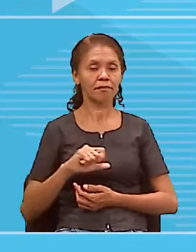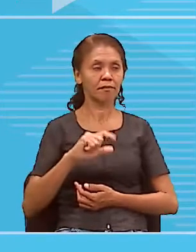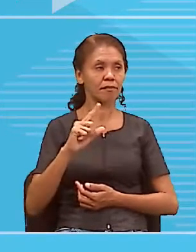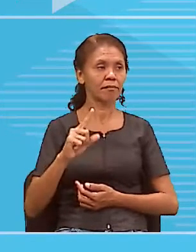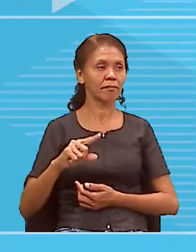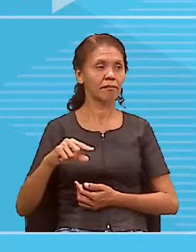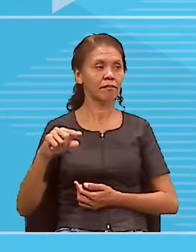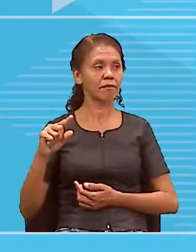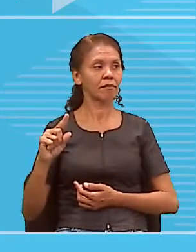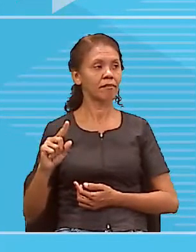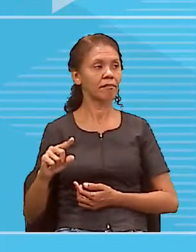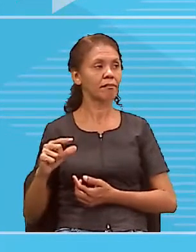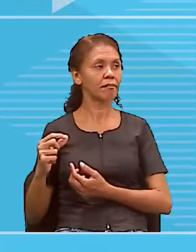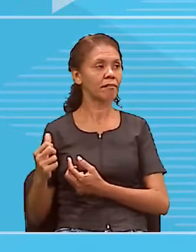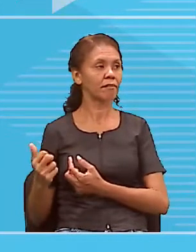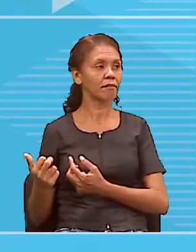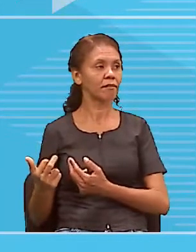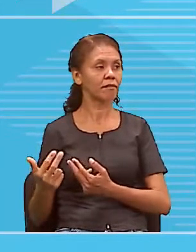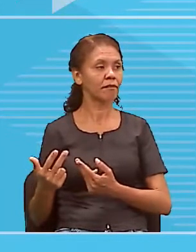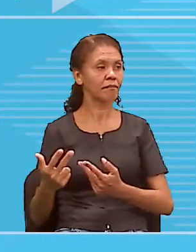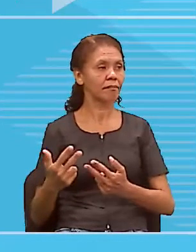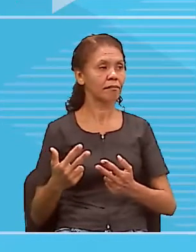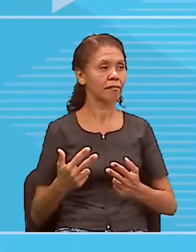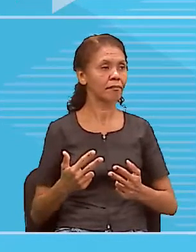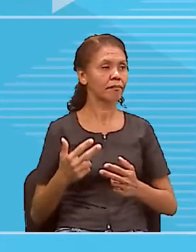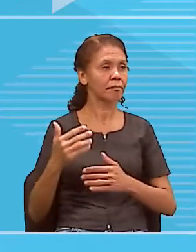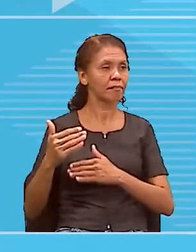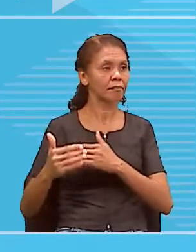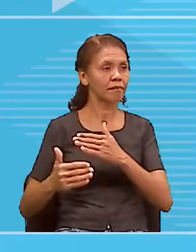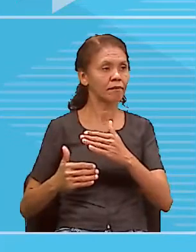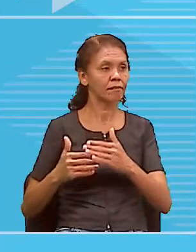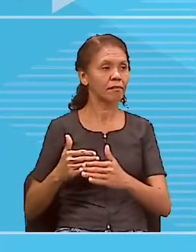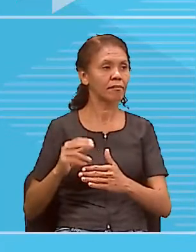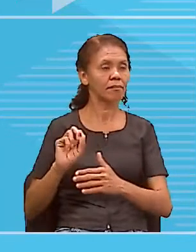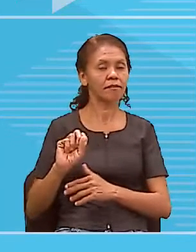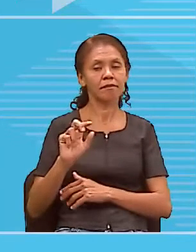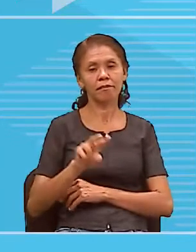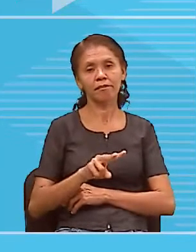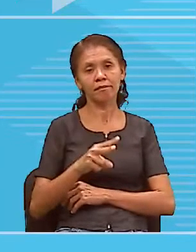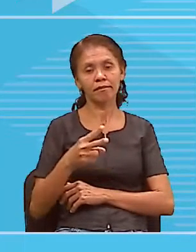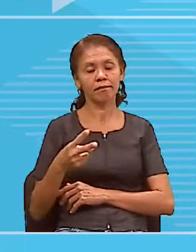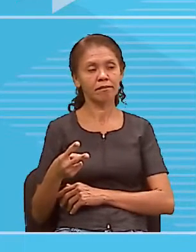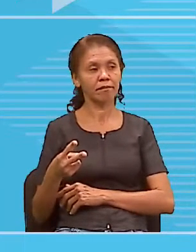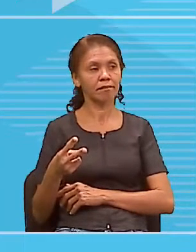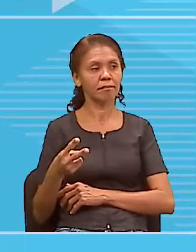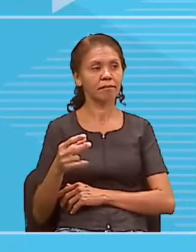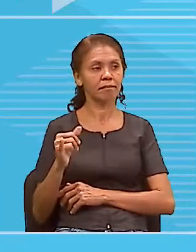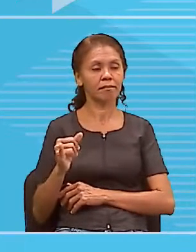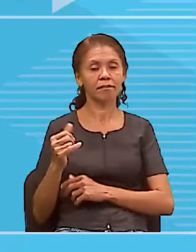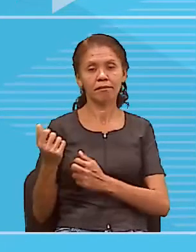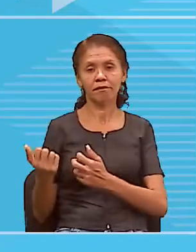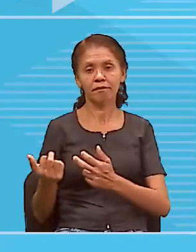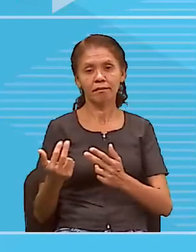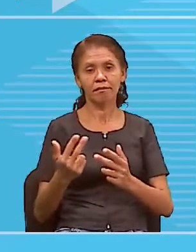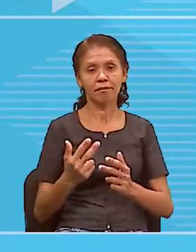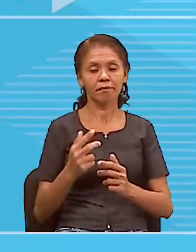o que que vai acontecer se eles forem iguais em fase a onda ela vai se tornar mais intensa